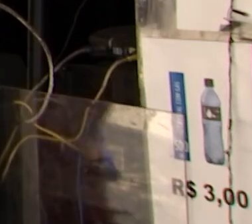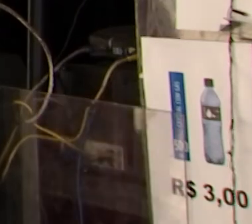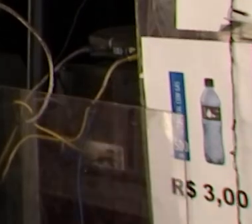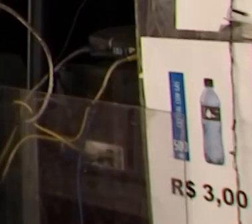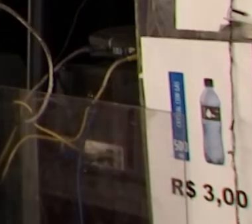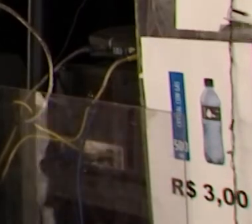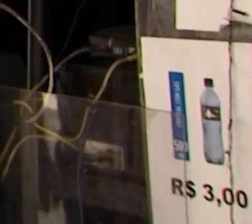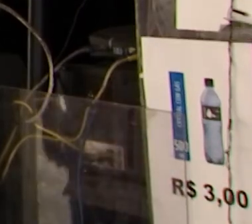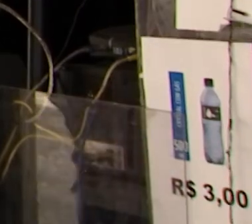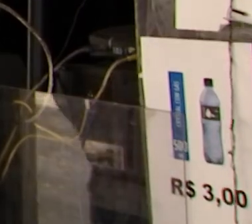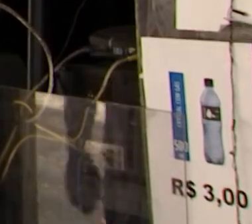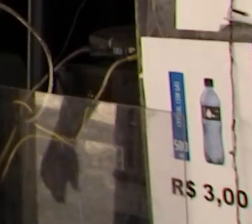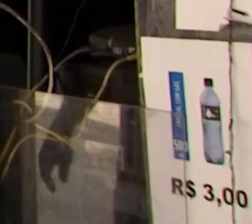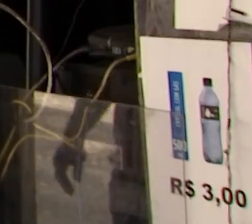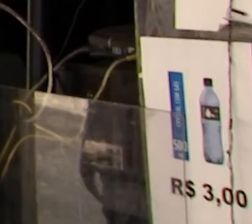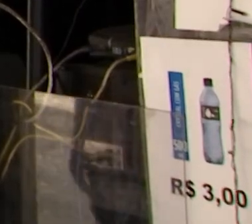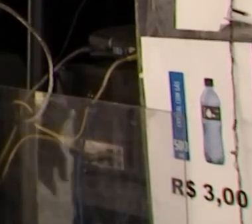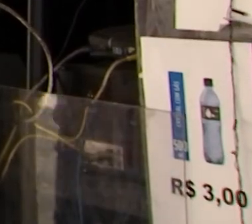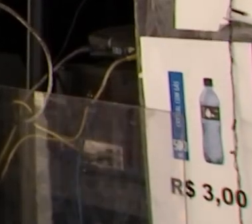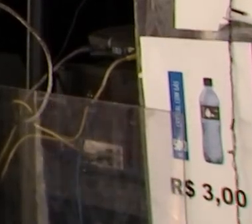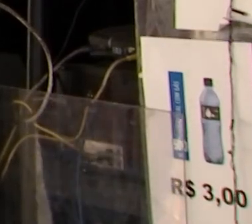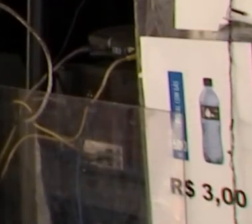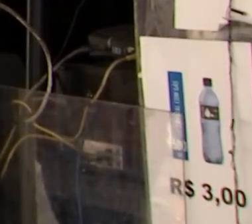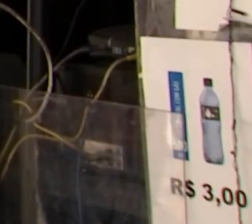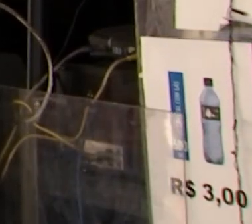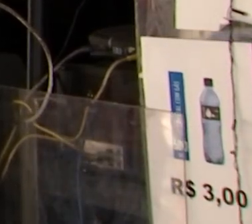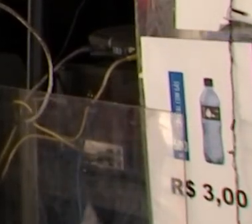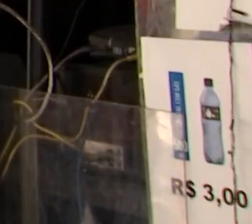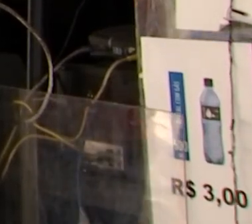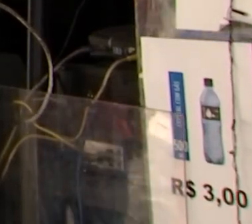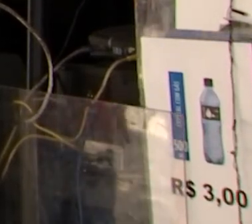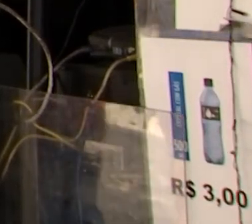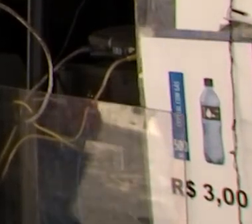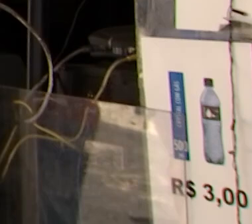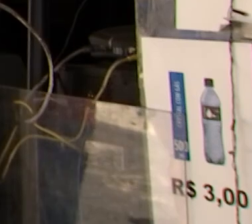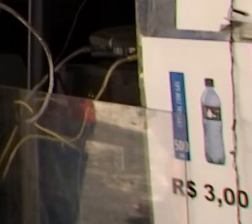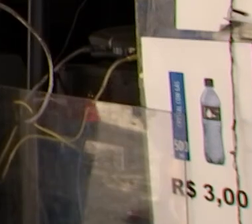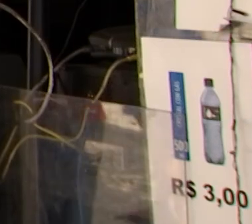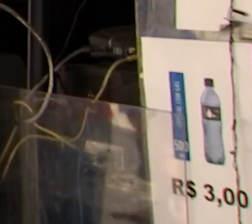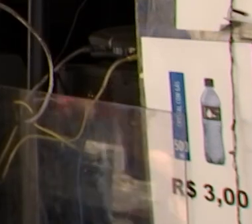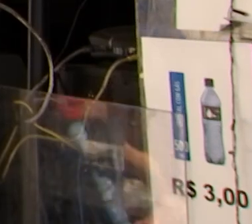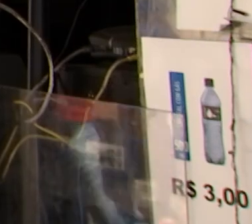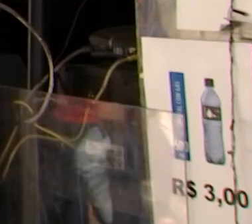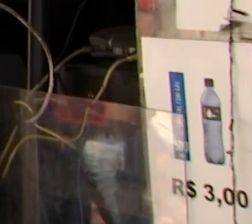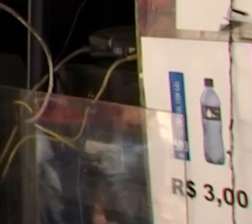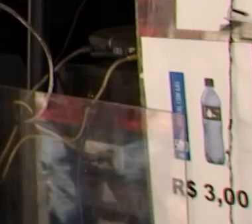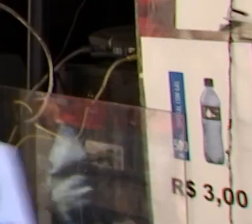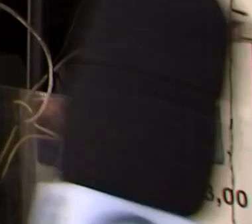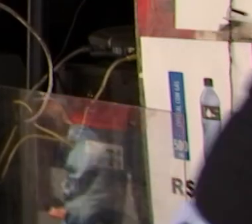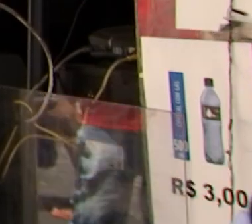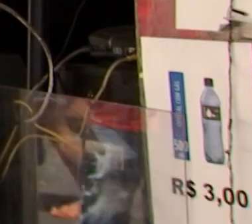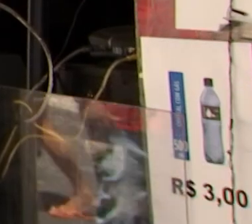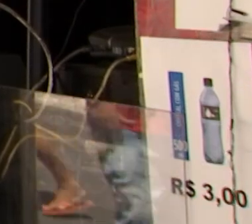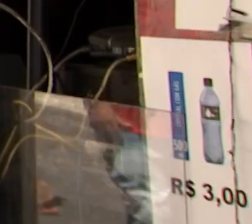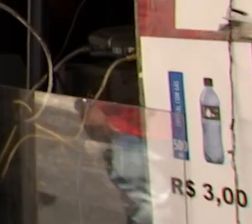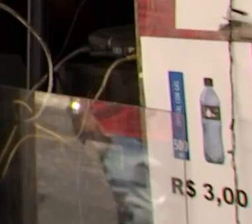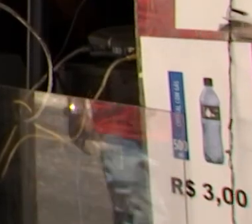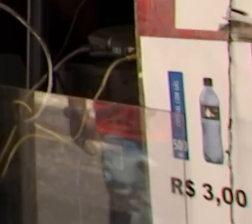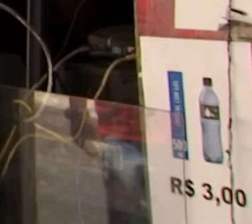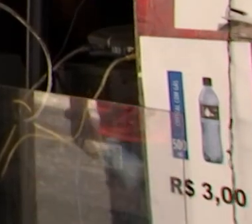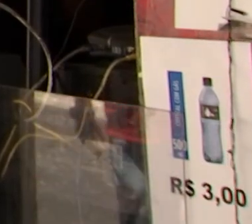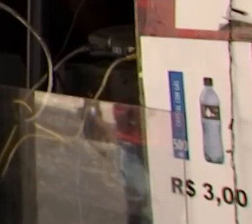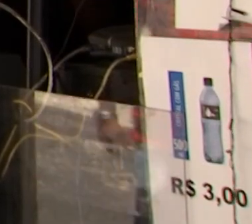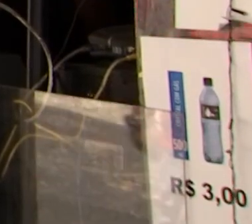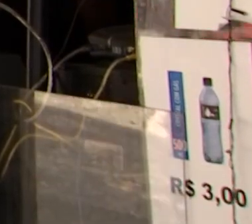Campinas realmente um espaço cultural para a gente voltar à nostalgia do passado. Como, por